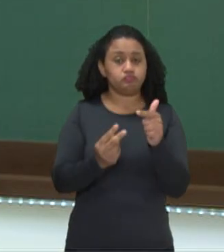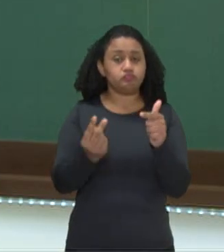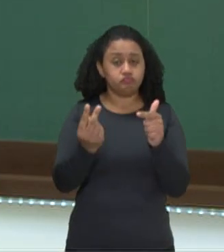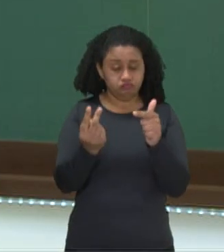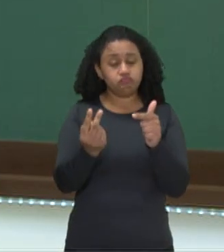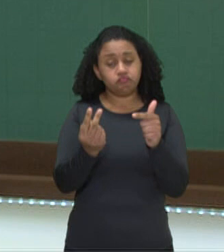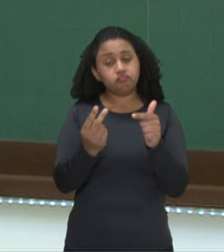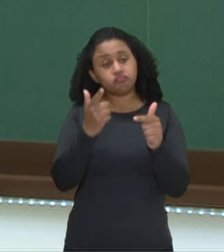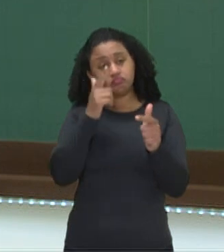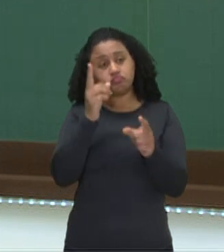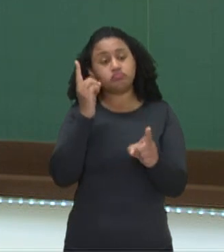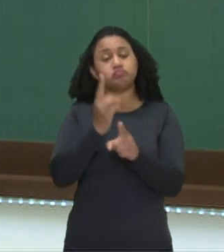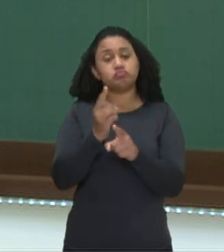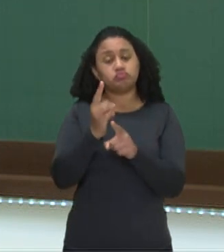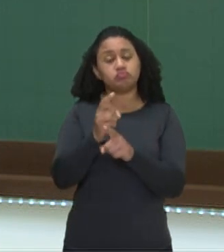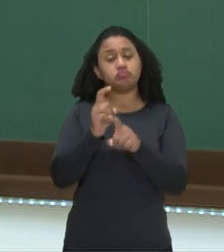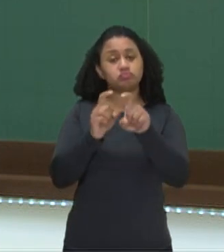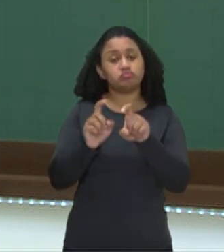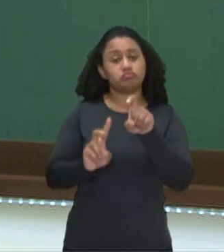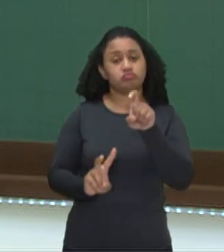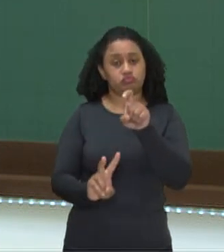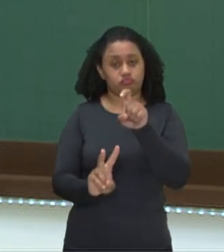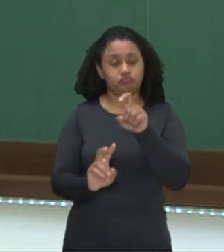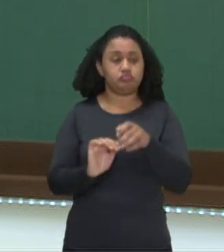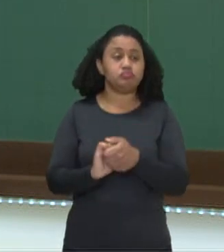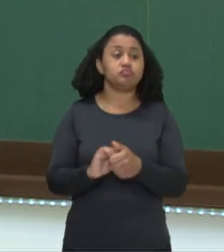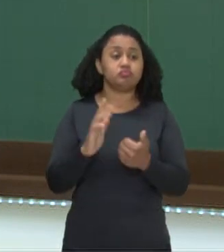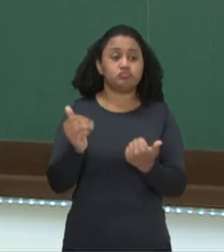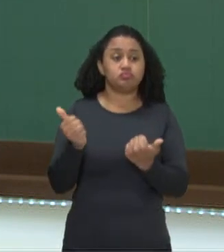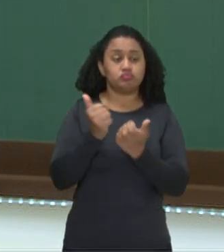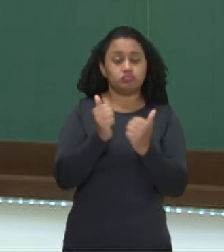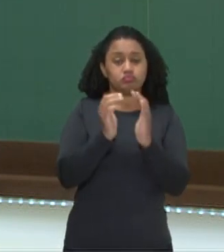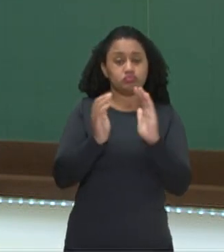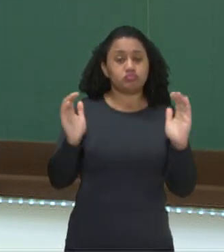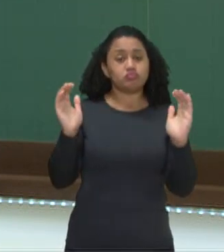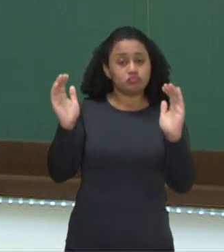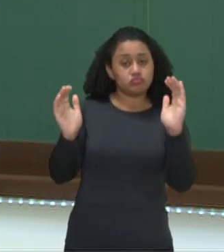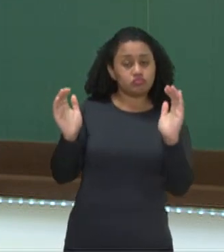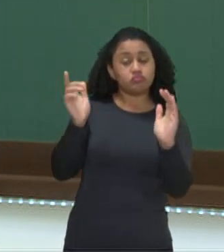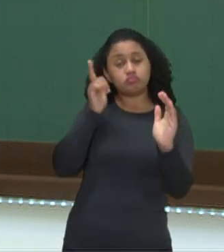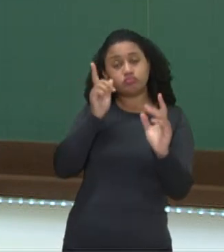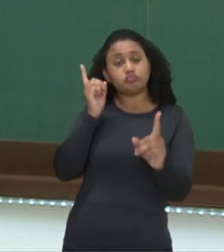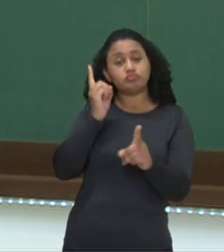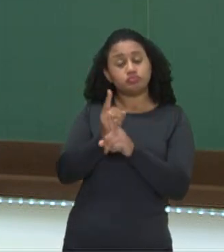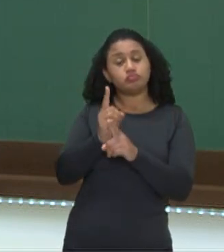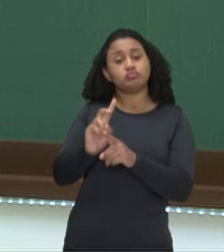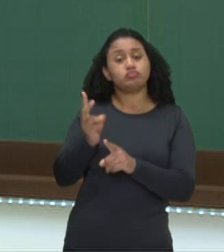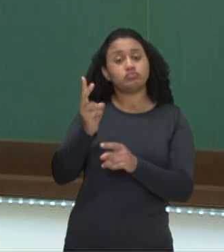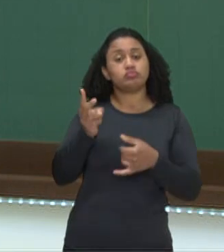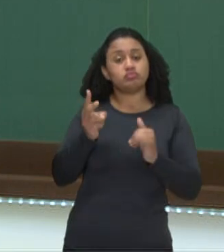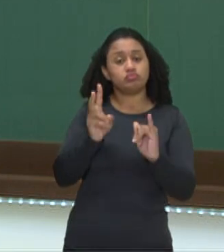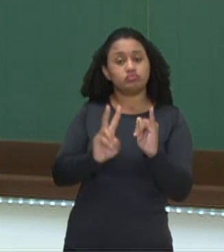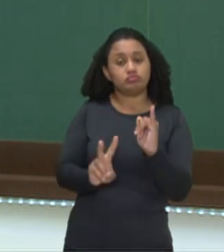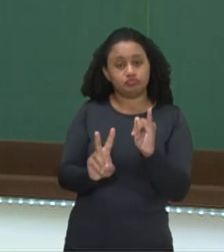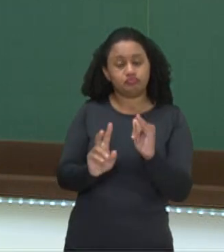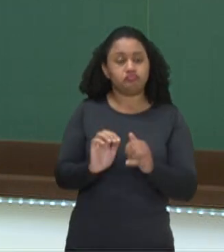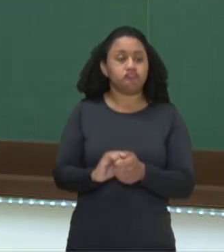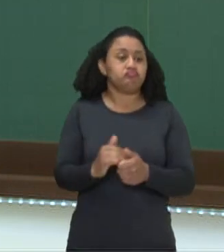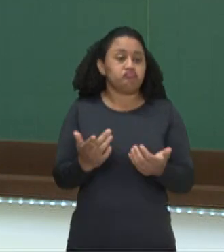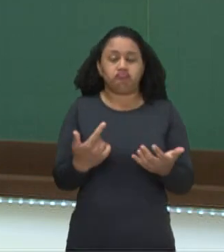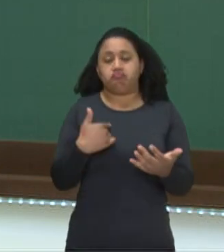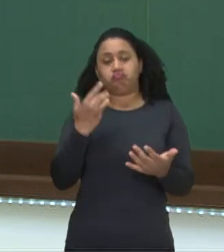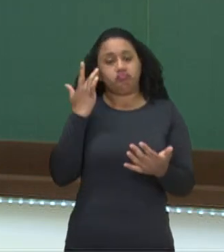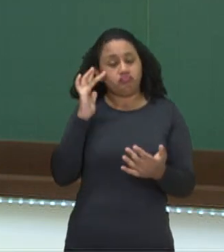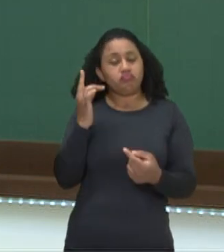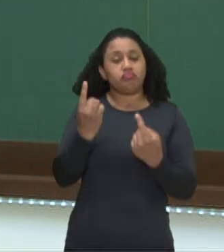divido por 2, encontro o valor de x vértice. Substituo na função, encontro o valor de y vértice. Não conheço